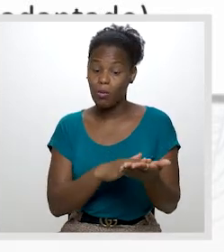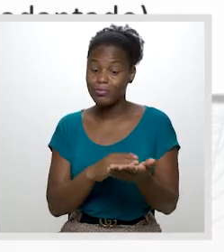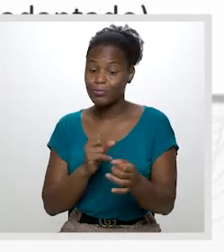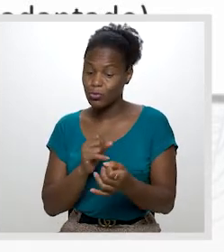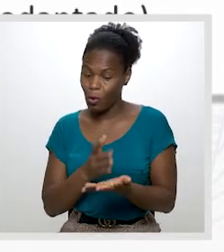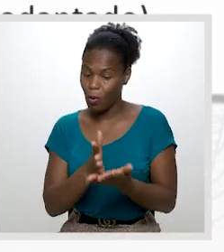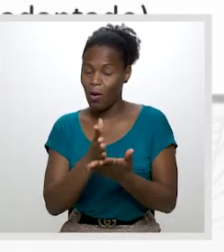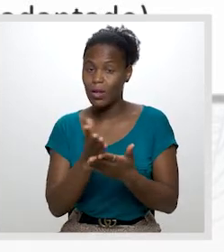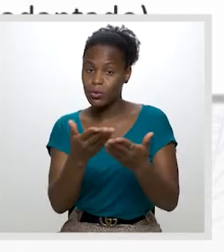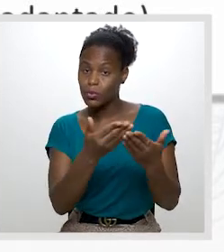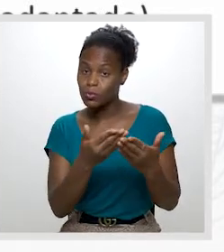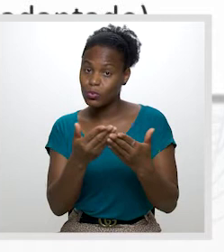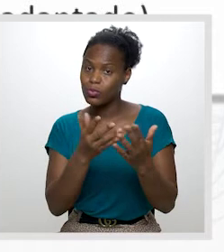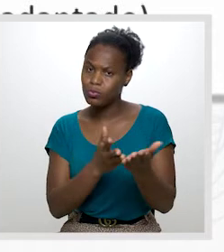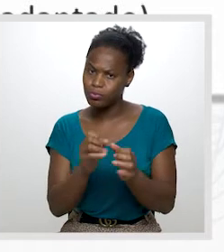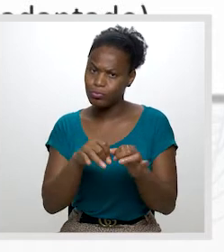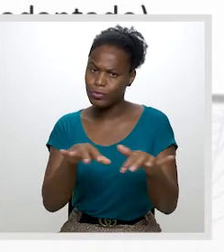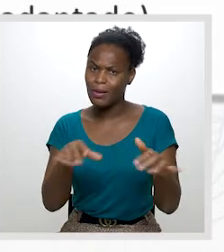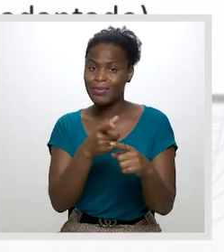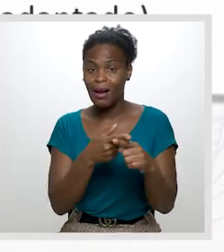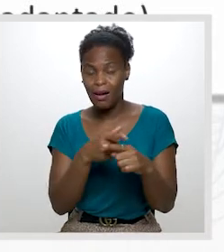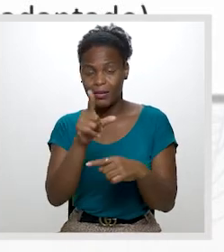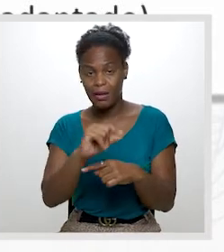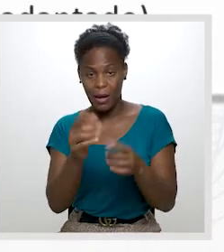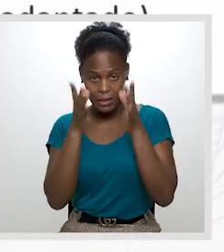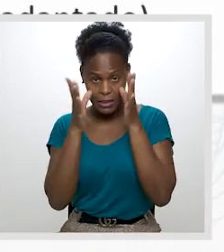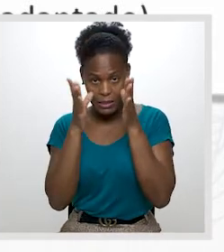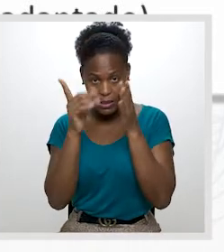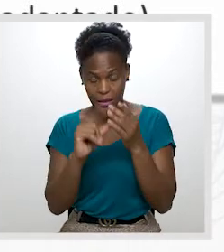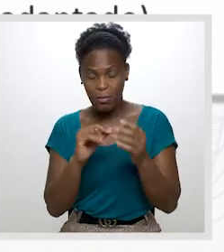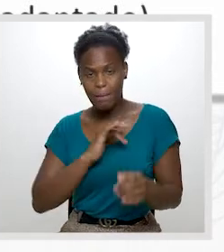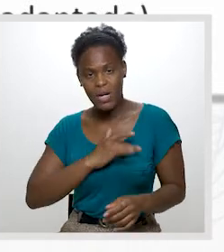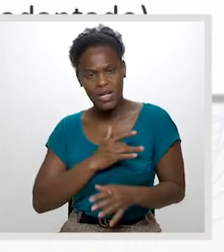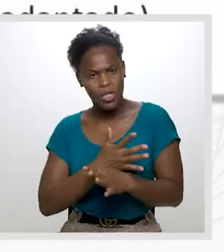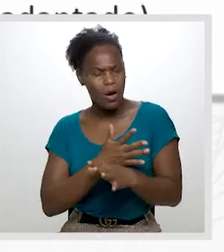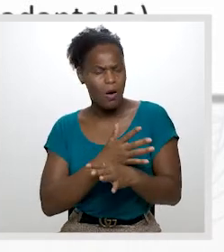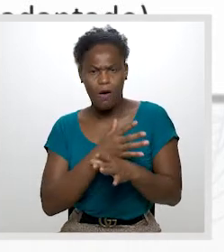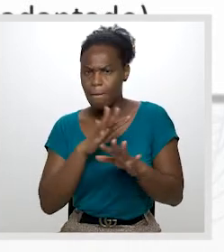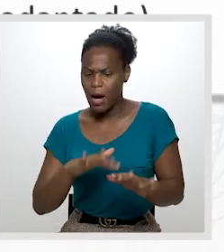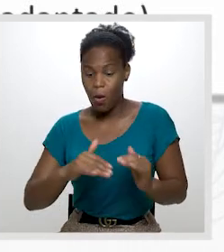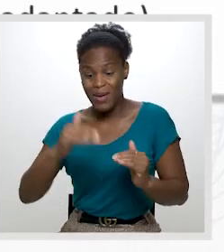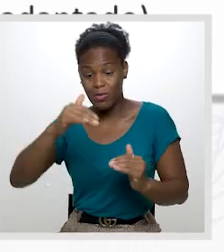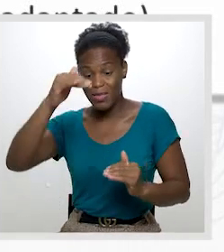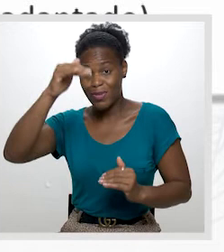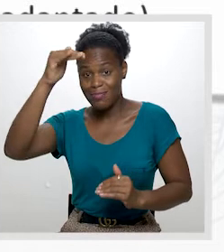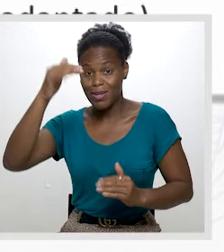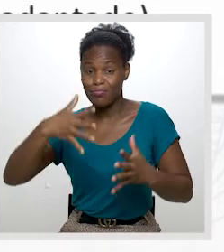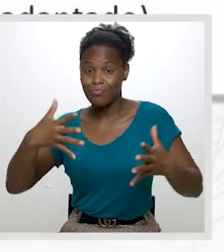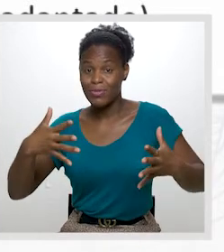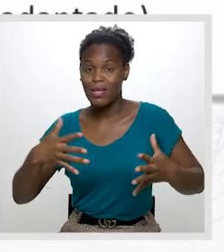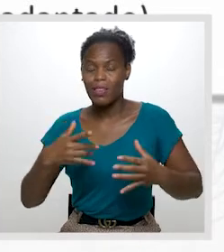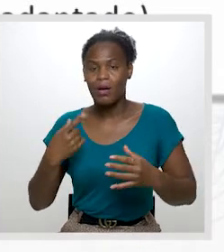traduções sucedem-se, os estudos proliferam, o interesse, a atenção, a paixão não param de